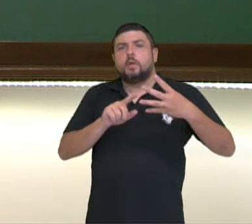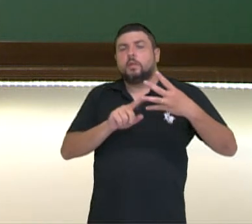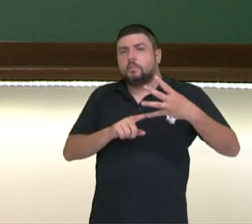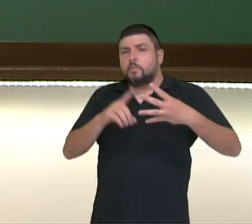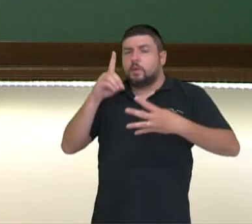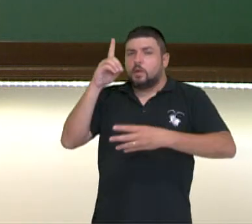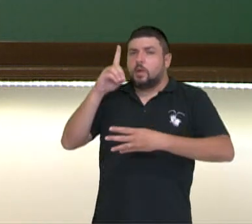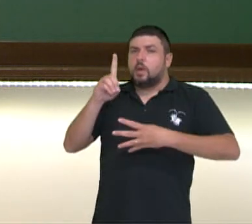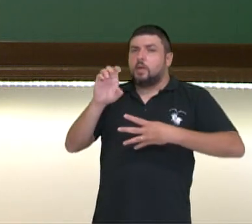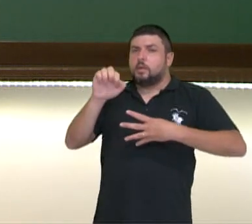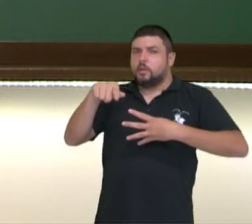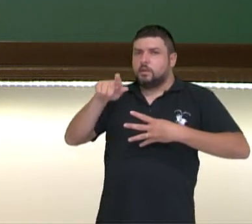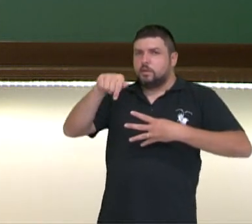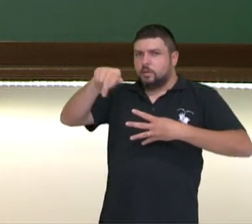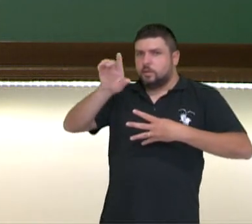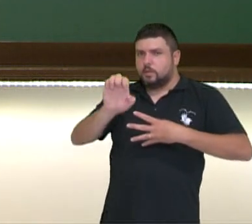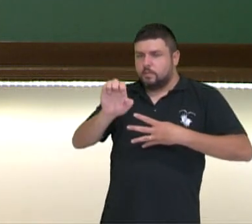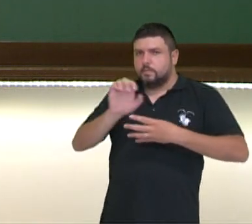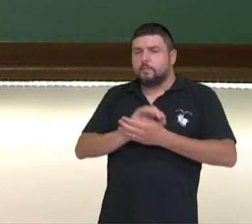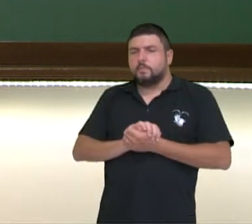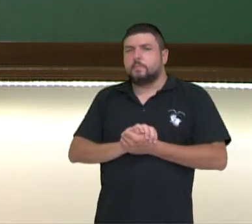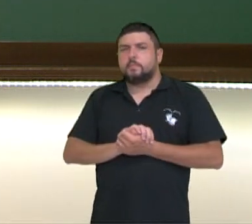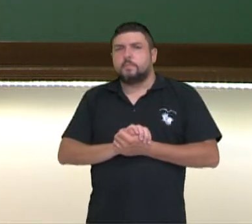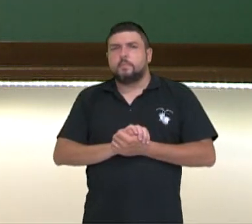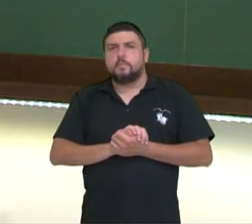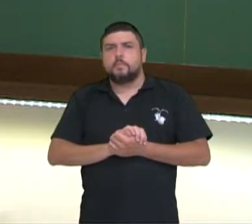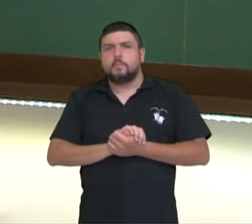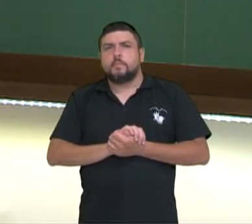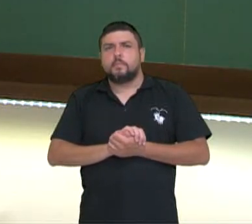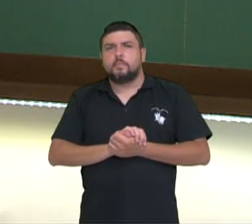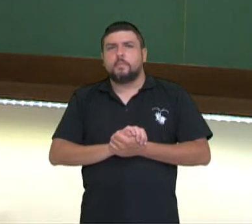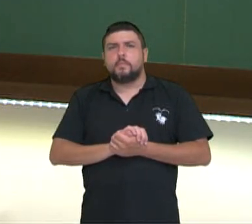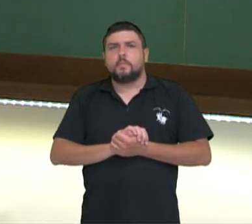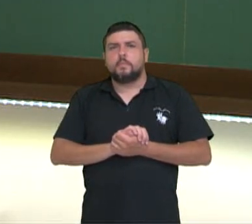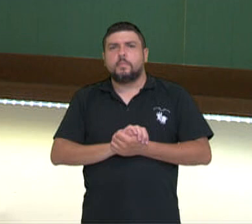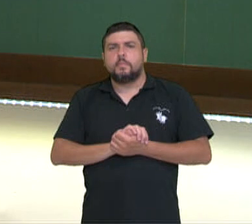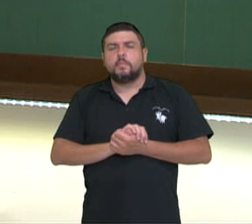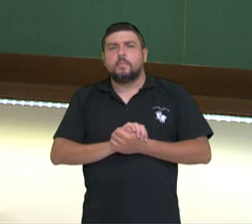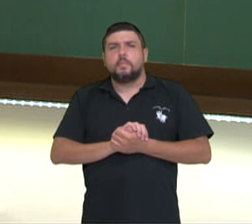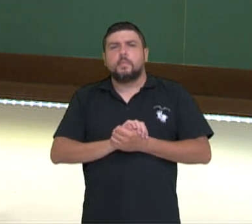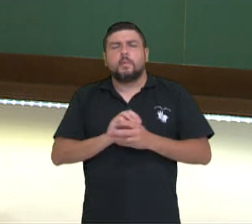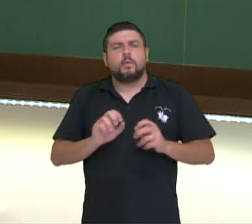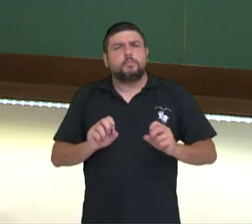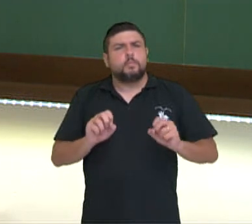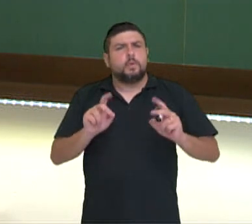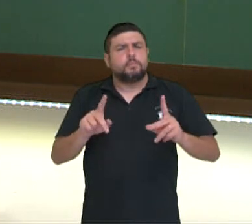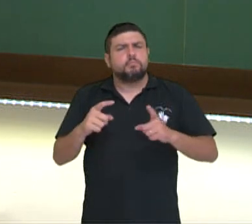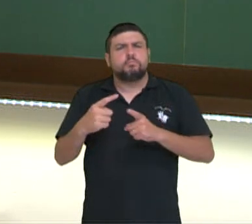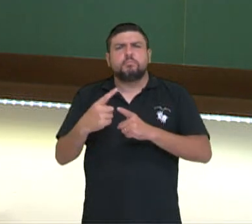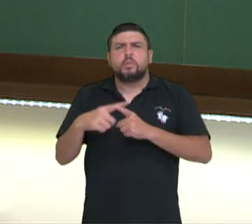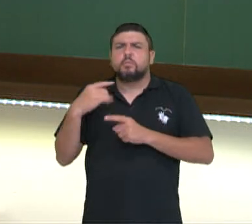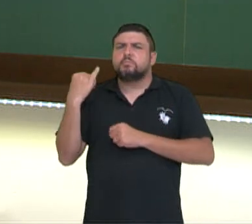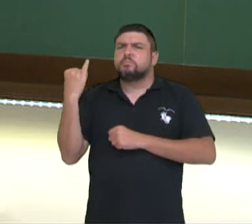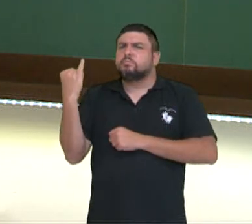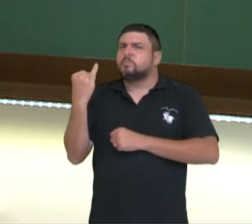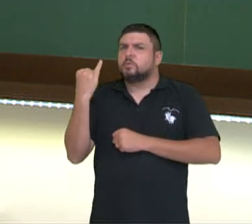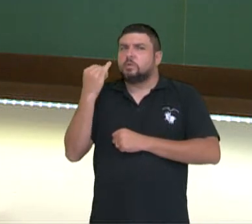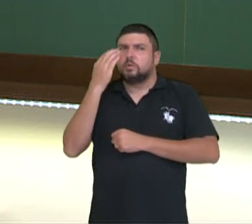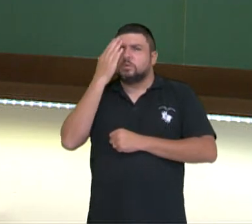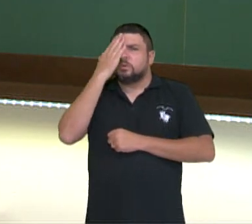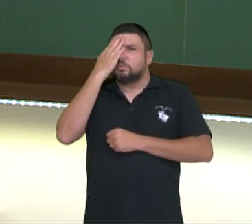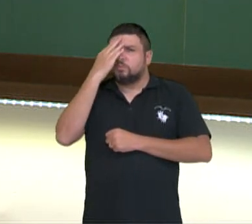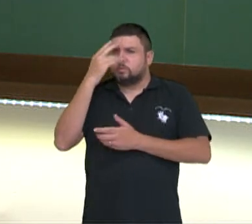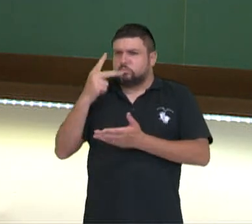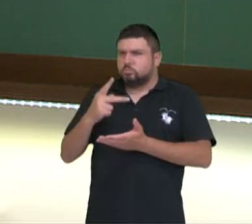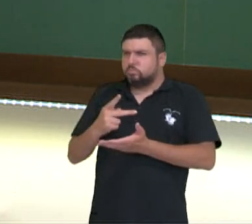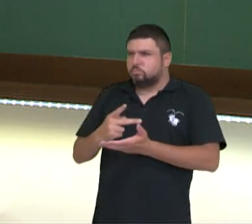dengue. Beleza? Então vamos continuando aqui, pessoal. Então, por que é importante saber sobre esse odioso, saber sobre